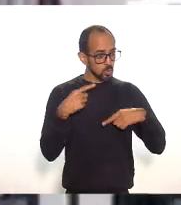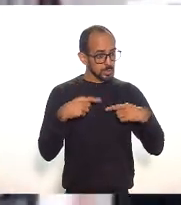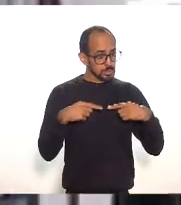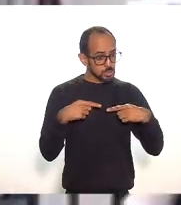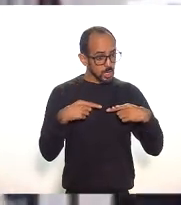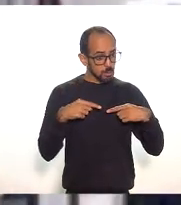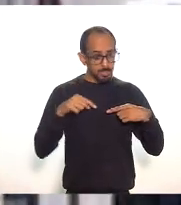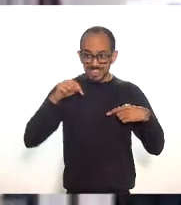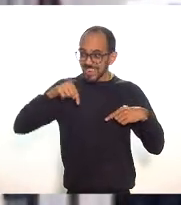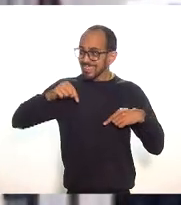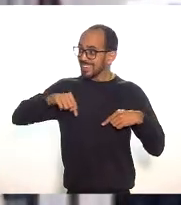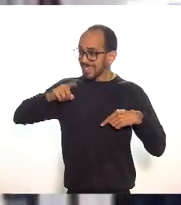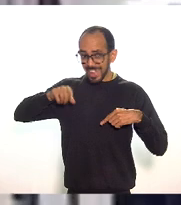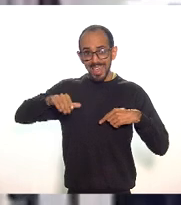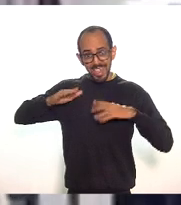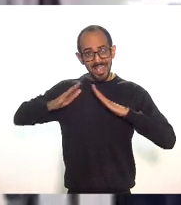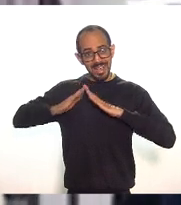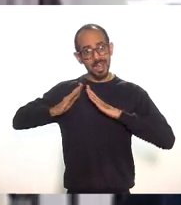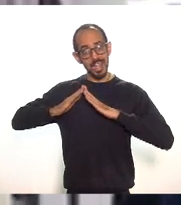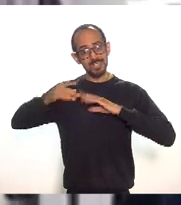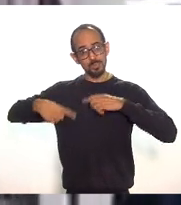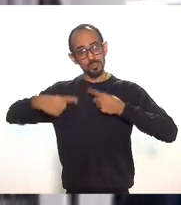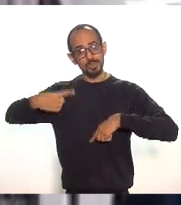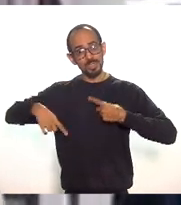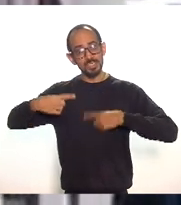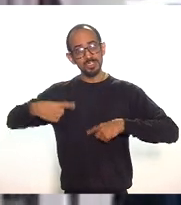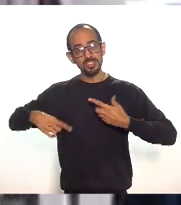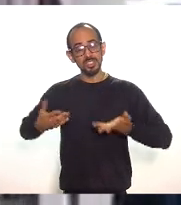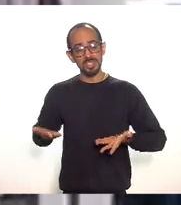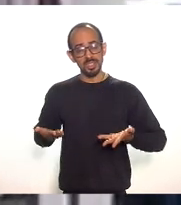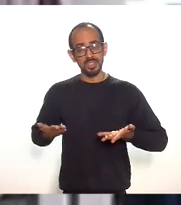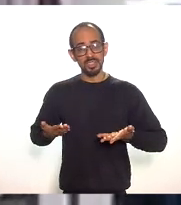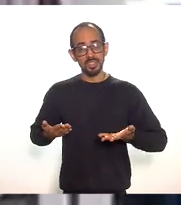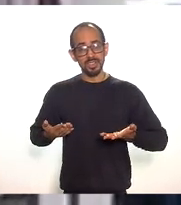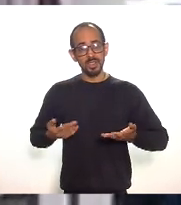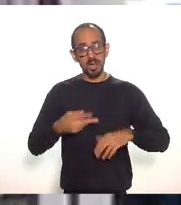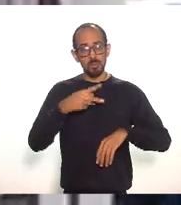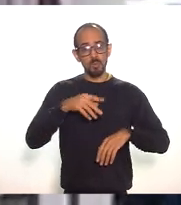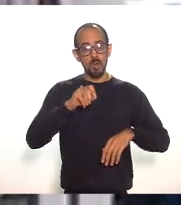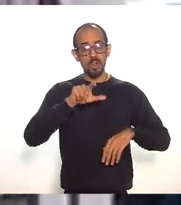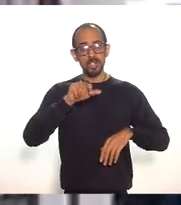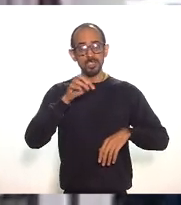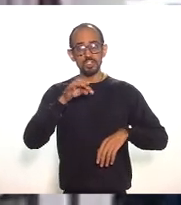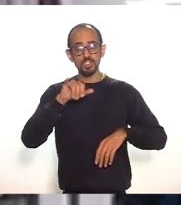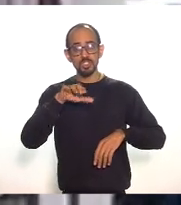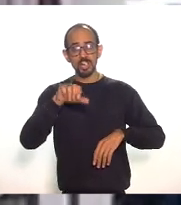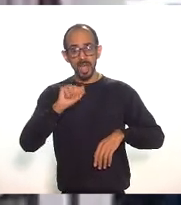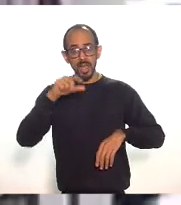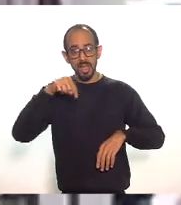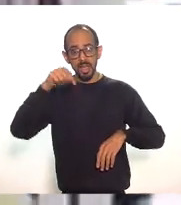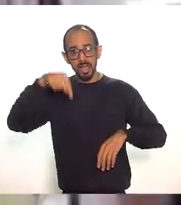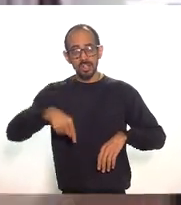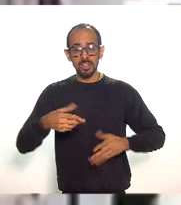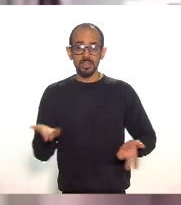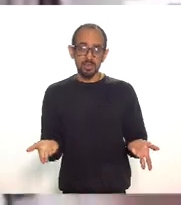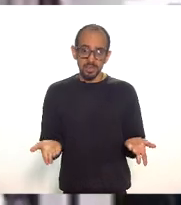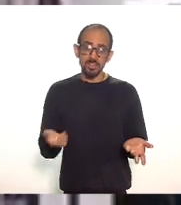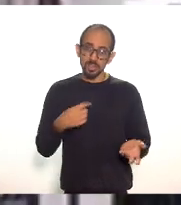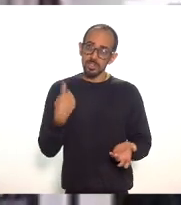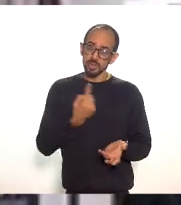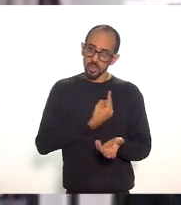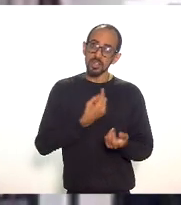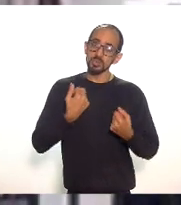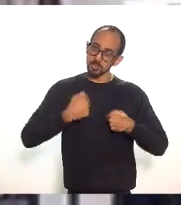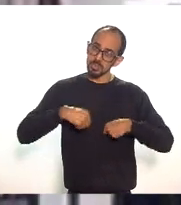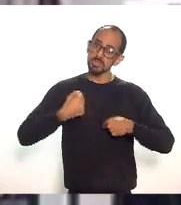política, eu vou falar de quê? Vou falar exatamente de política. E nós tratamos, inclusive, como uma das